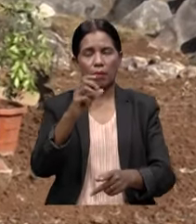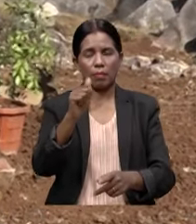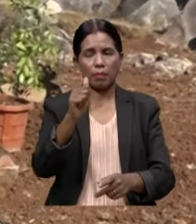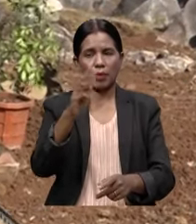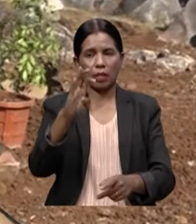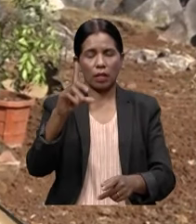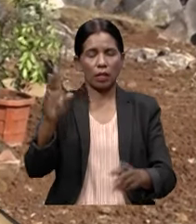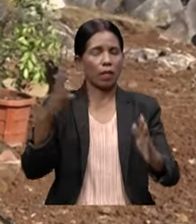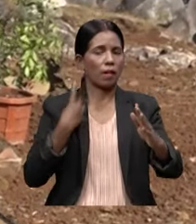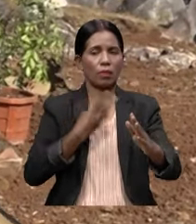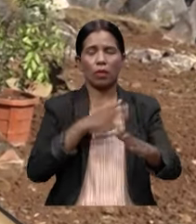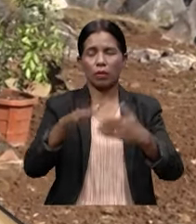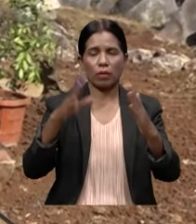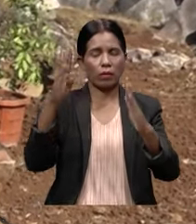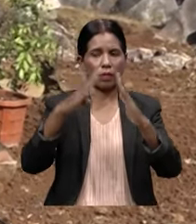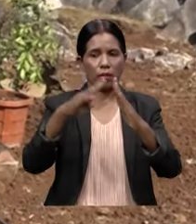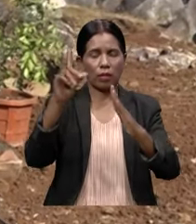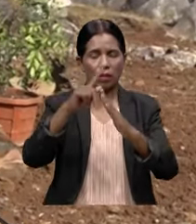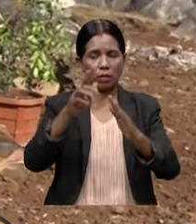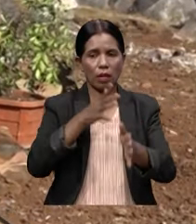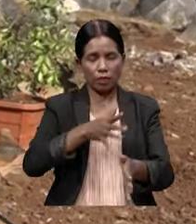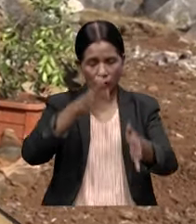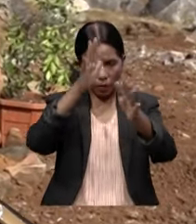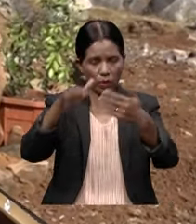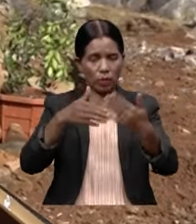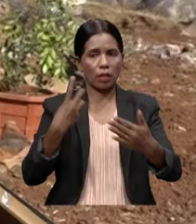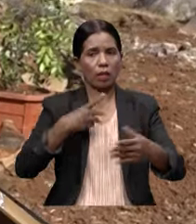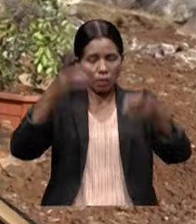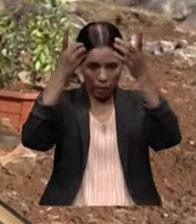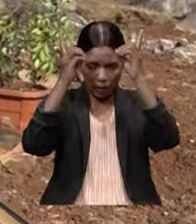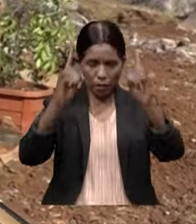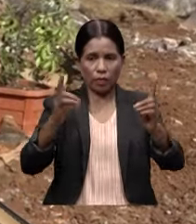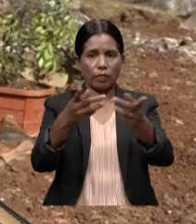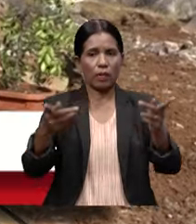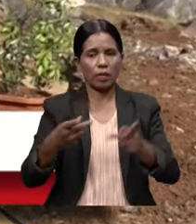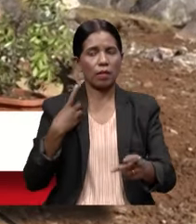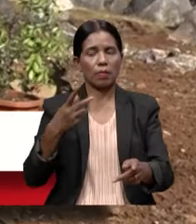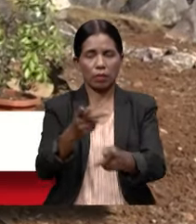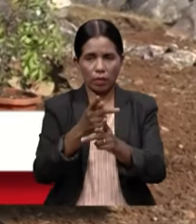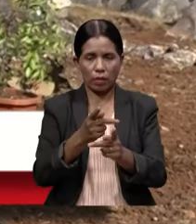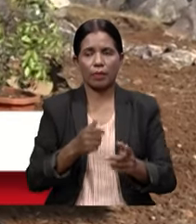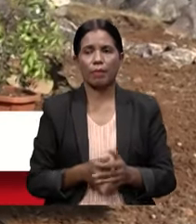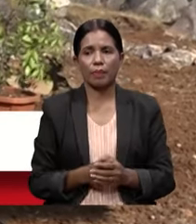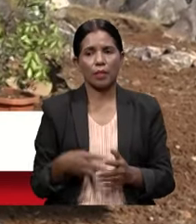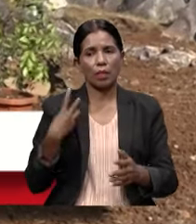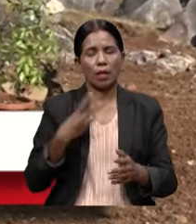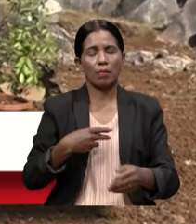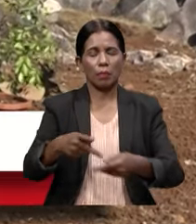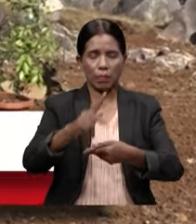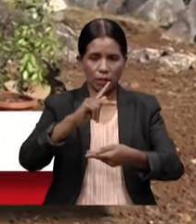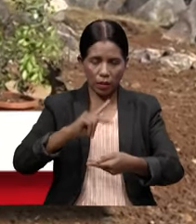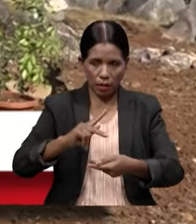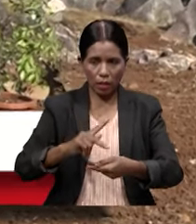li a nain jo aventuri no catua sera hot ami decidiu ne cata că fat în ne ami asigură. Ami protezida